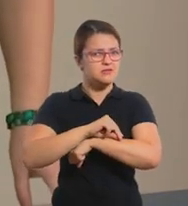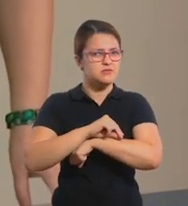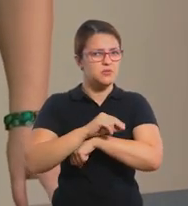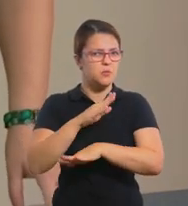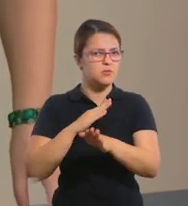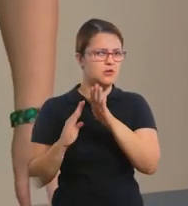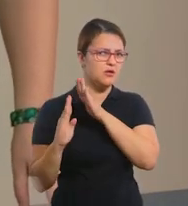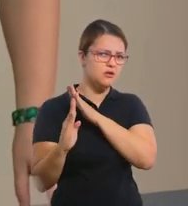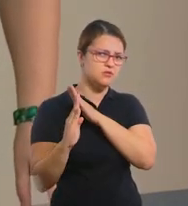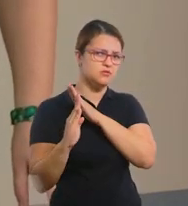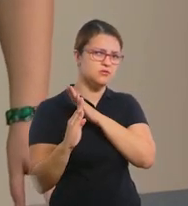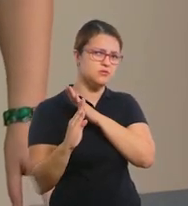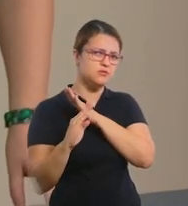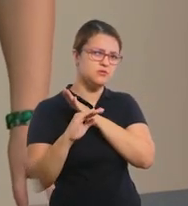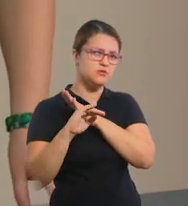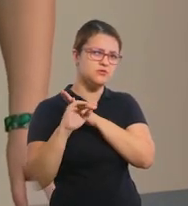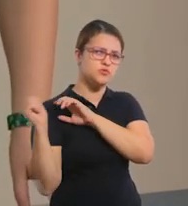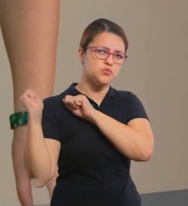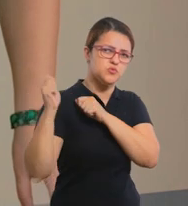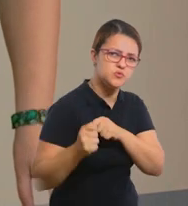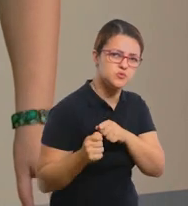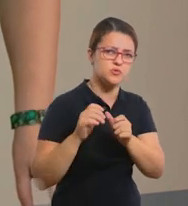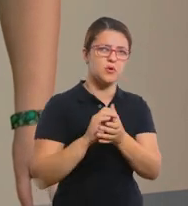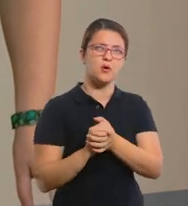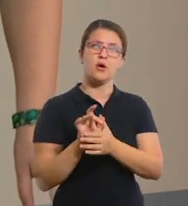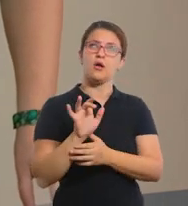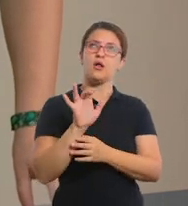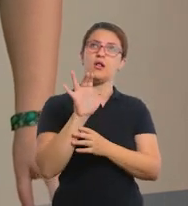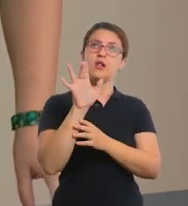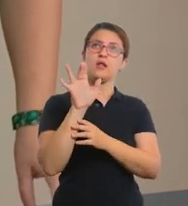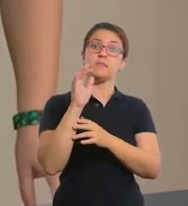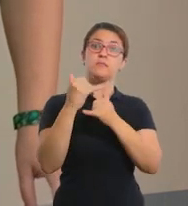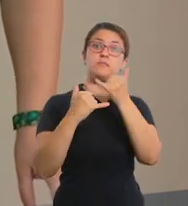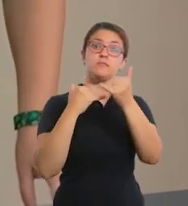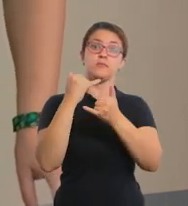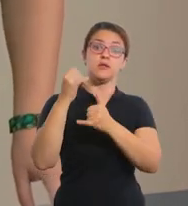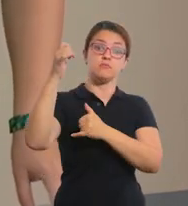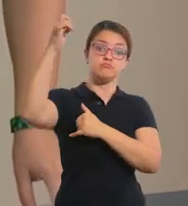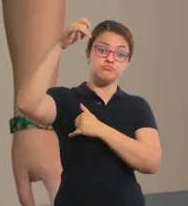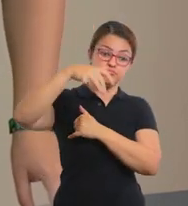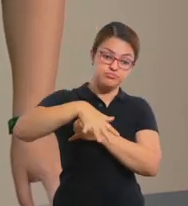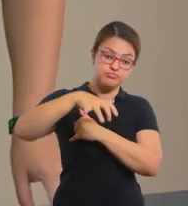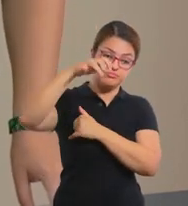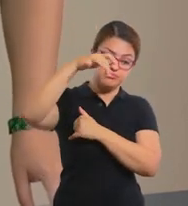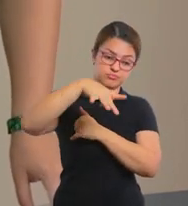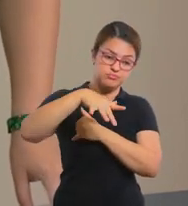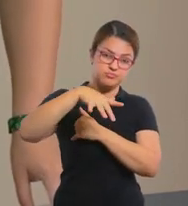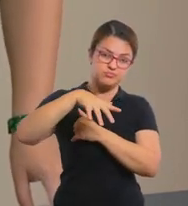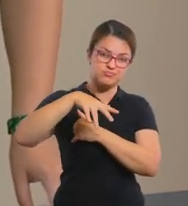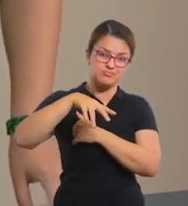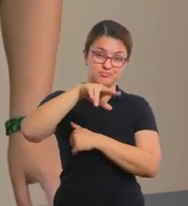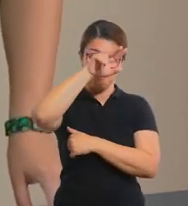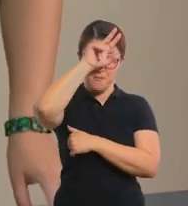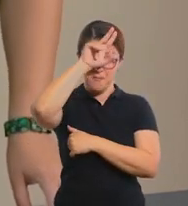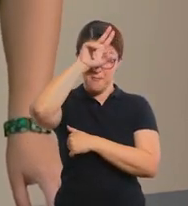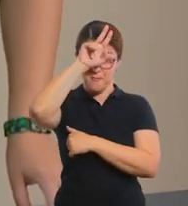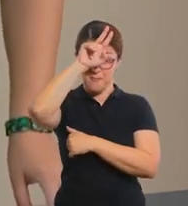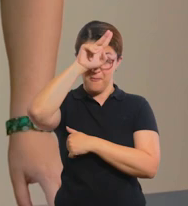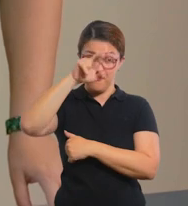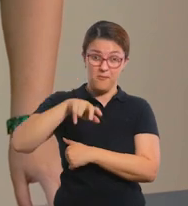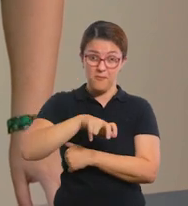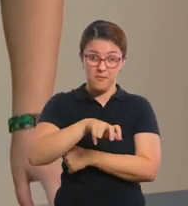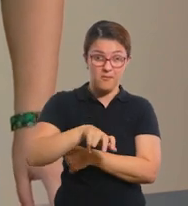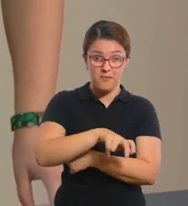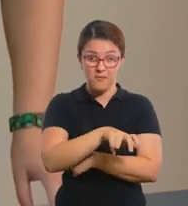de karatê e judô aranha pendurada na teia brincar de ioiô barata veloz e